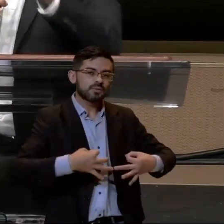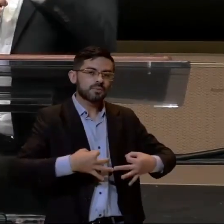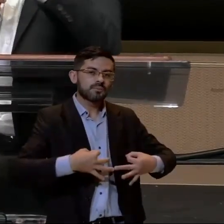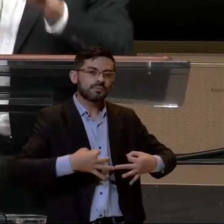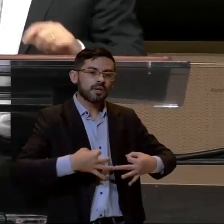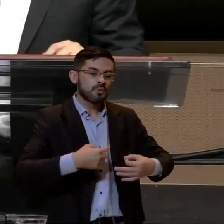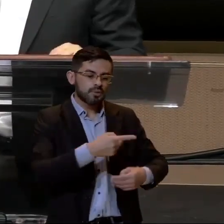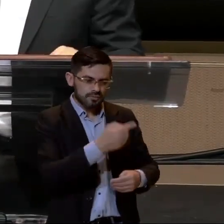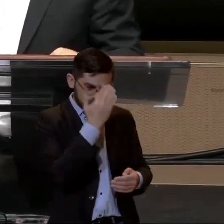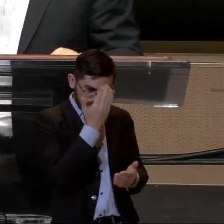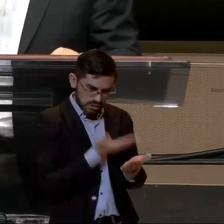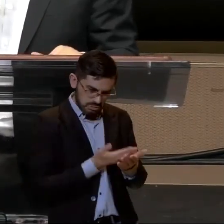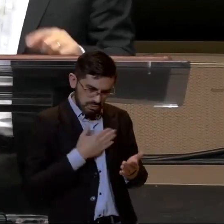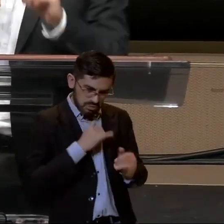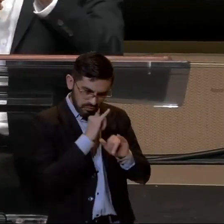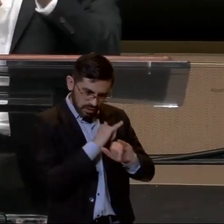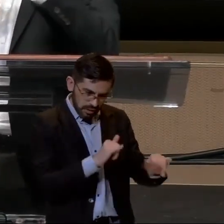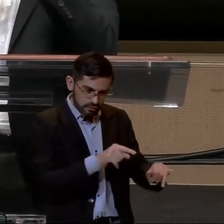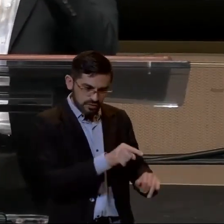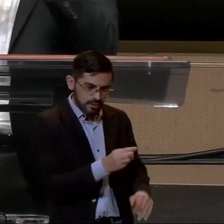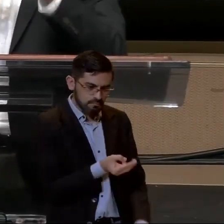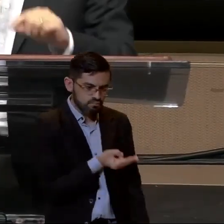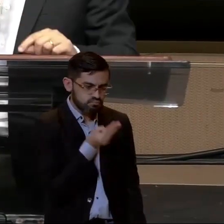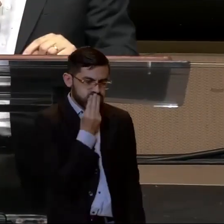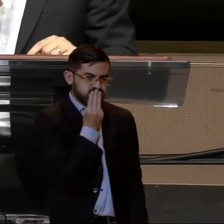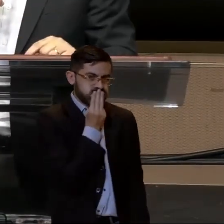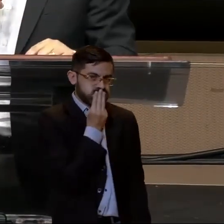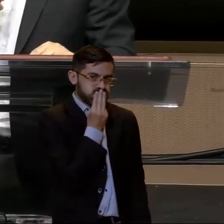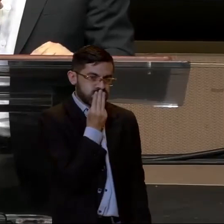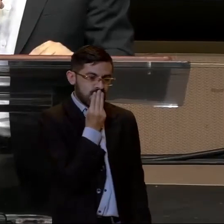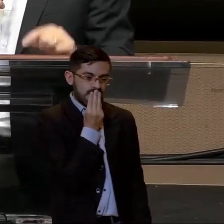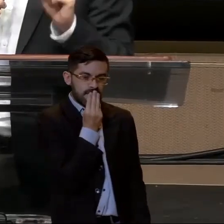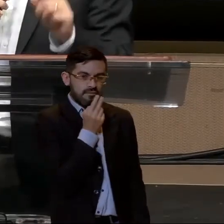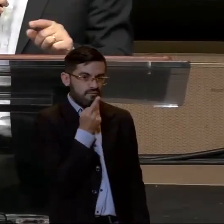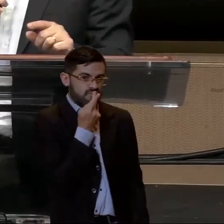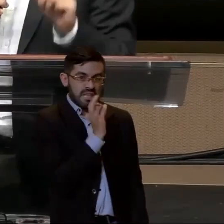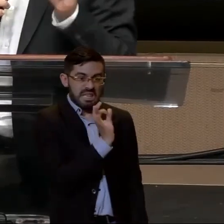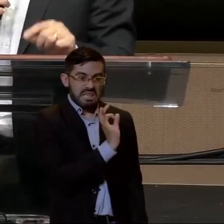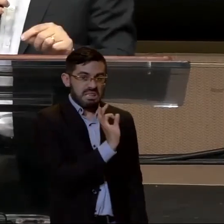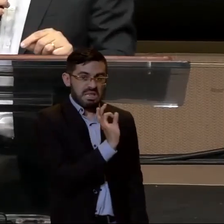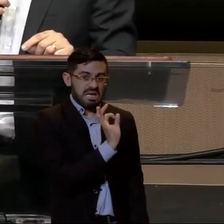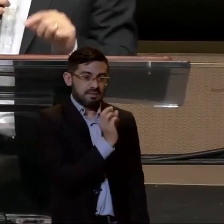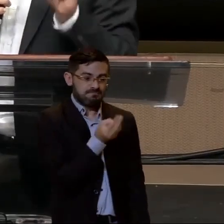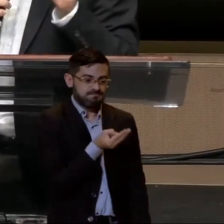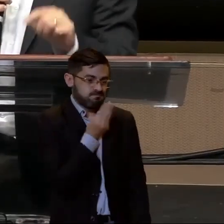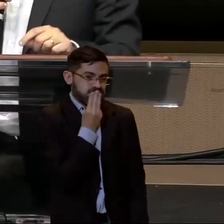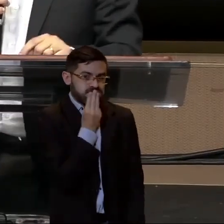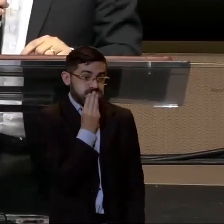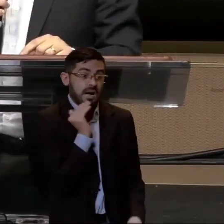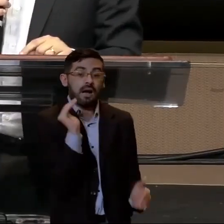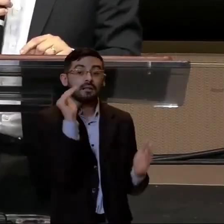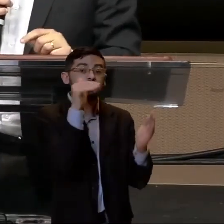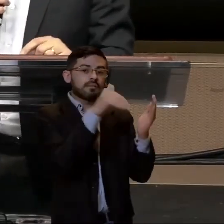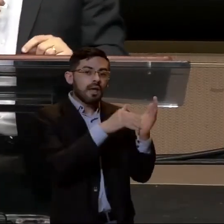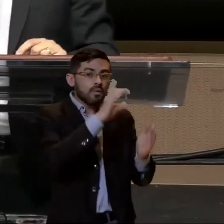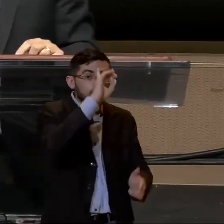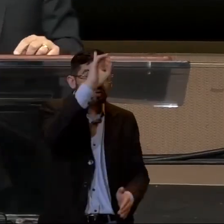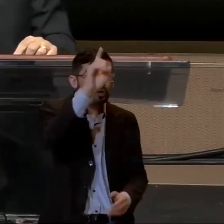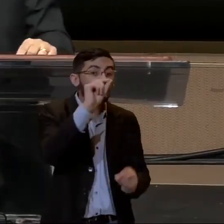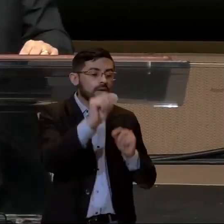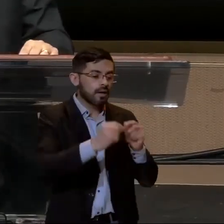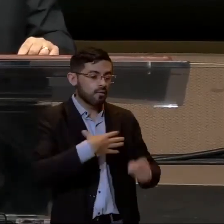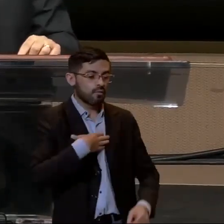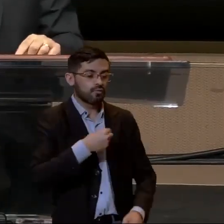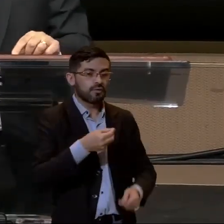E porque você não acreditou, você ficará mudo e não poderá falar até o dia em que o